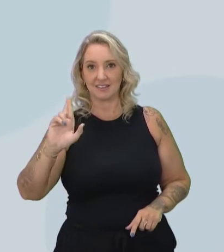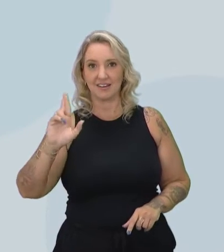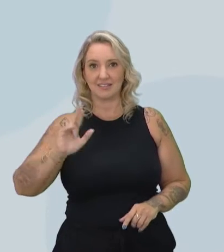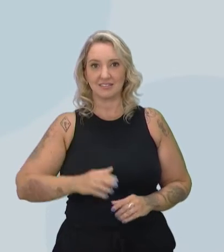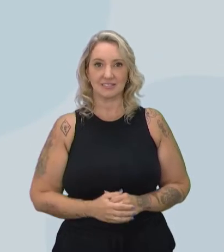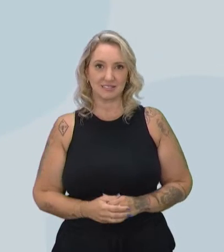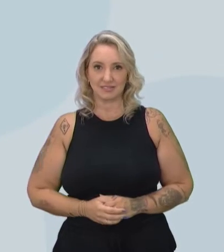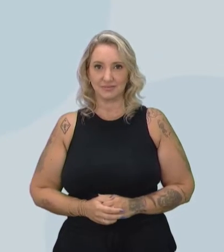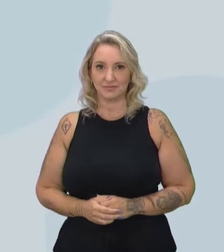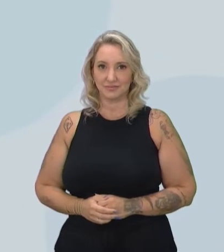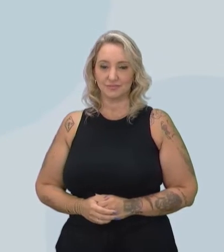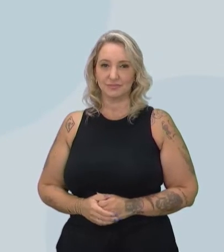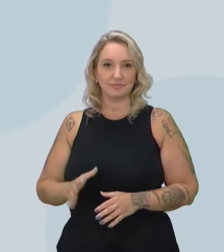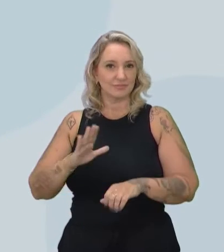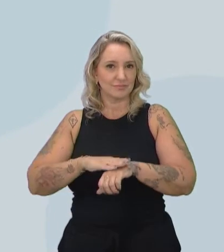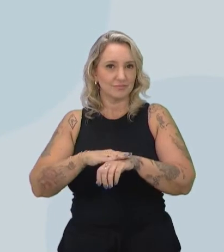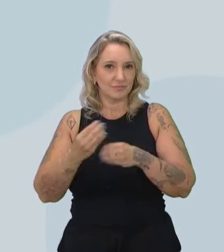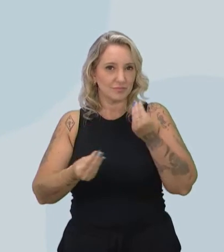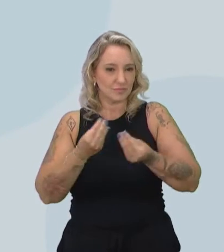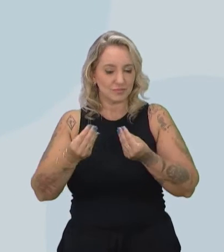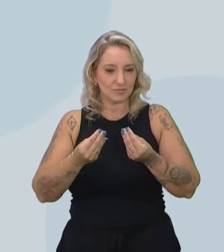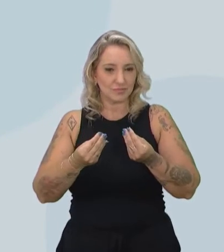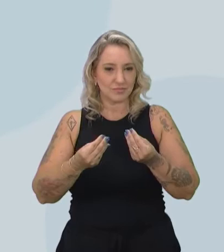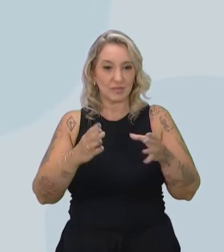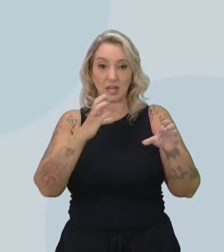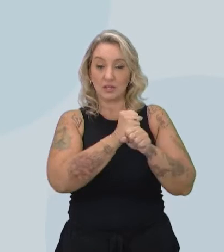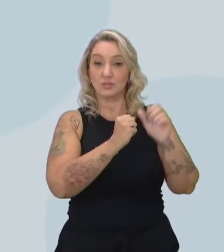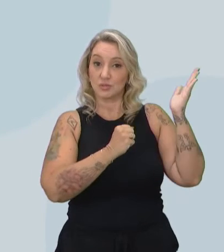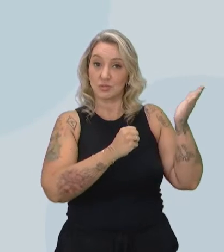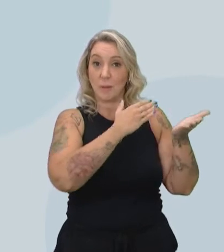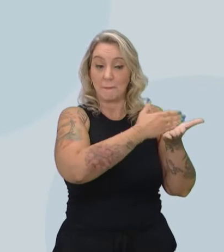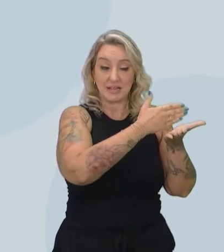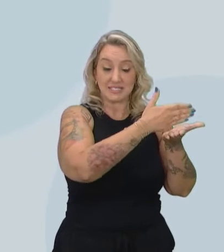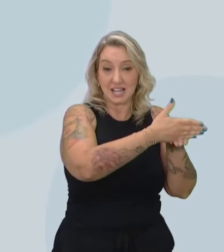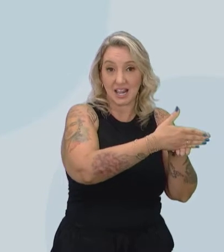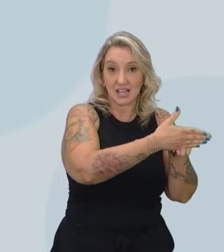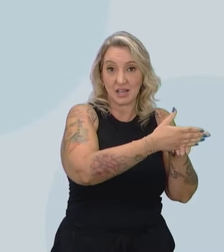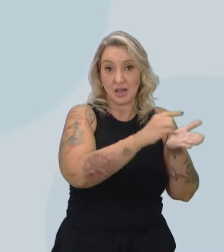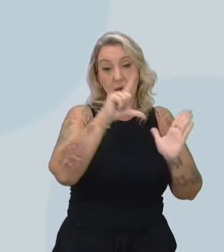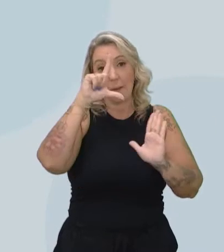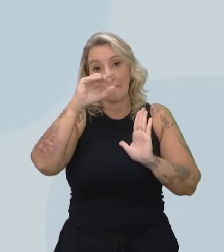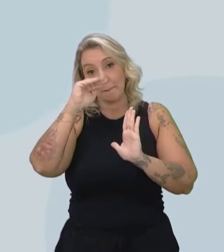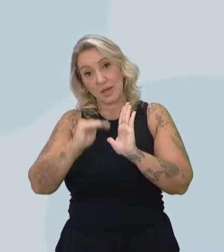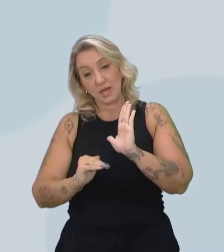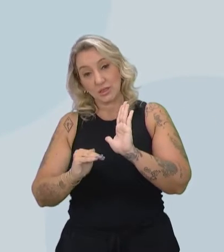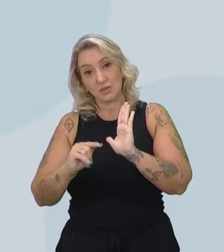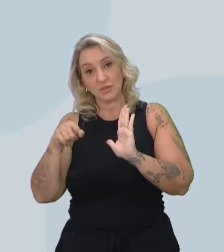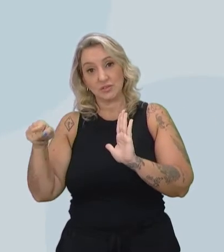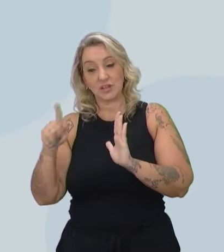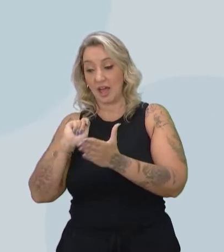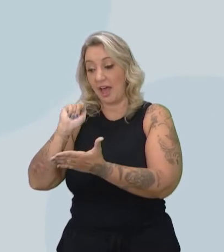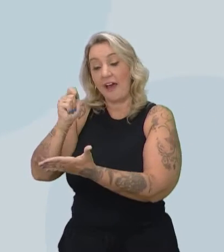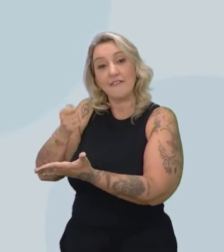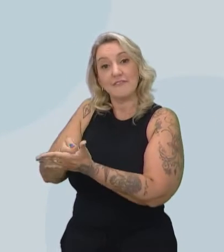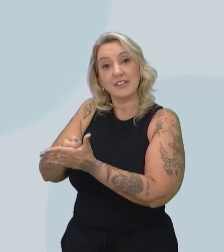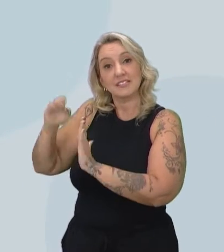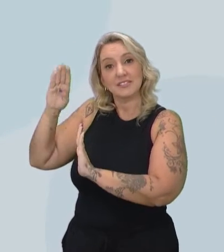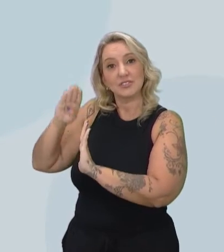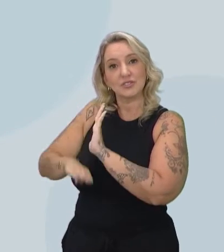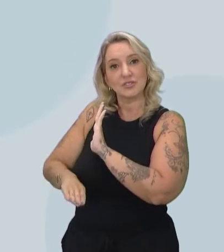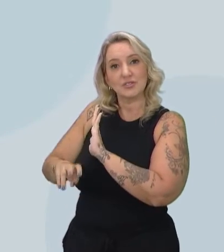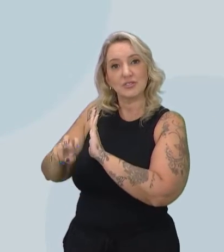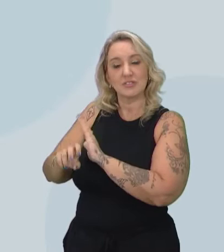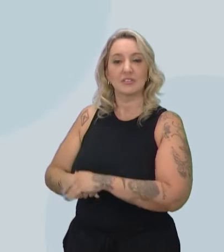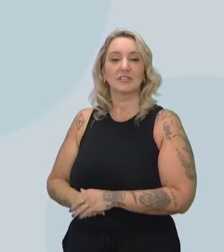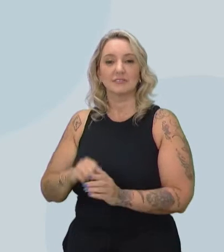376. Como a gente fez? Nós pegamos o valor total parcelado menos o valor total à vista com desconto